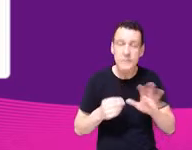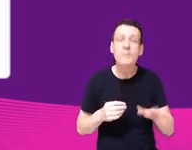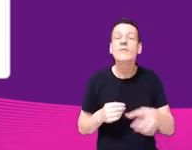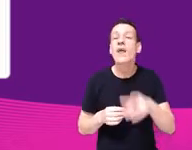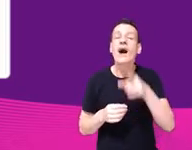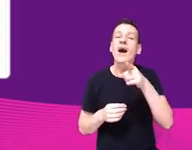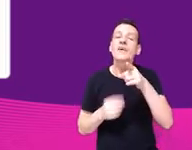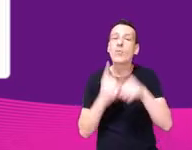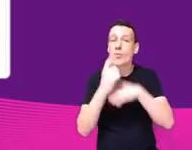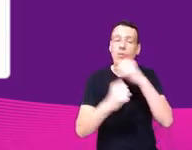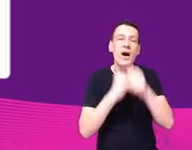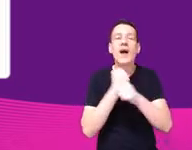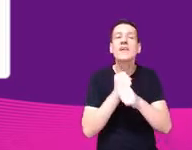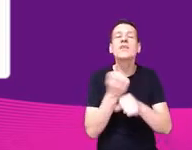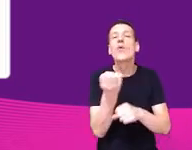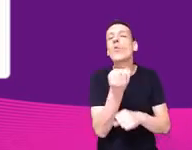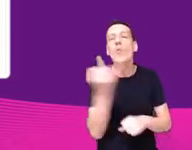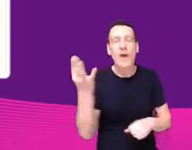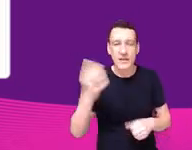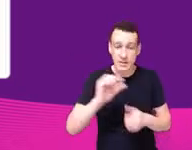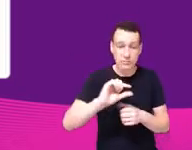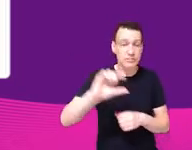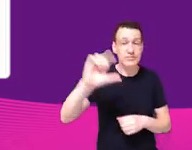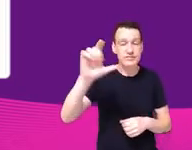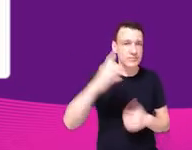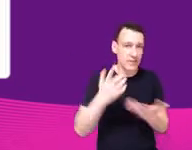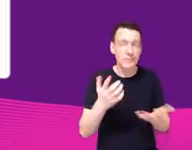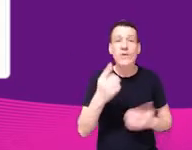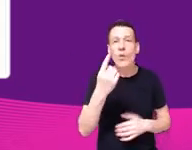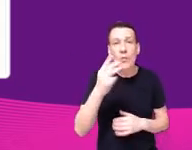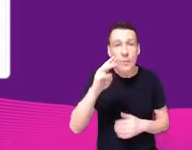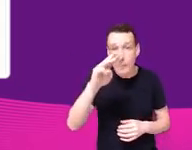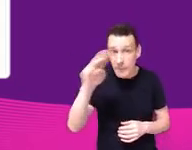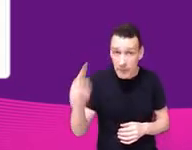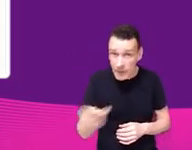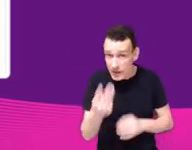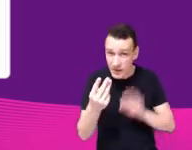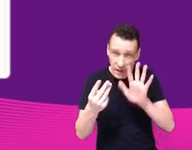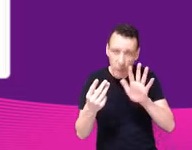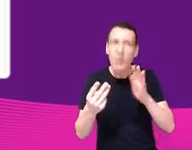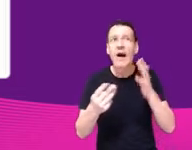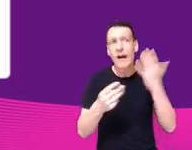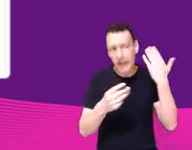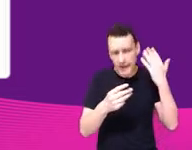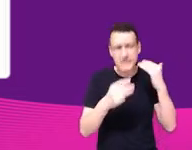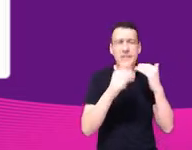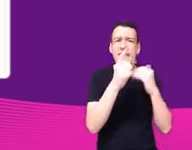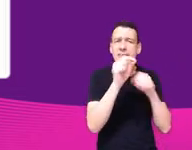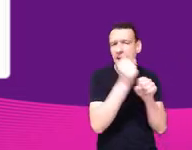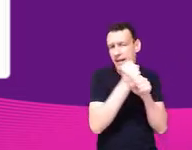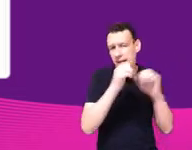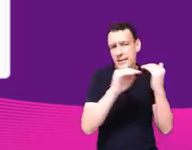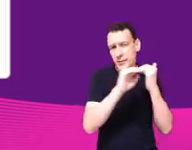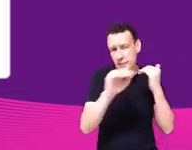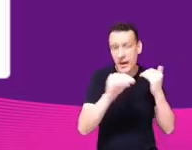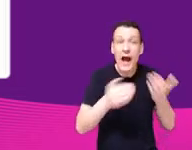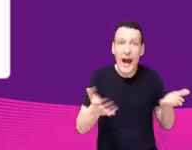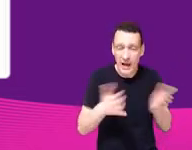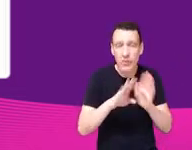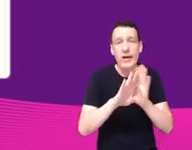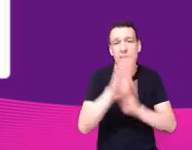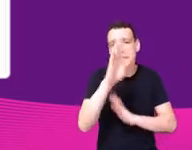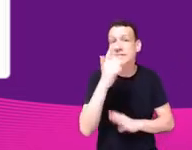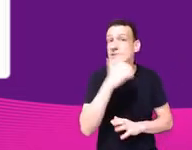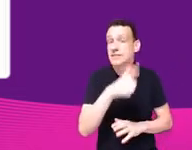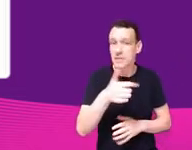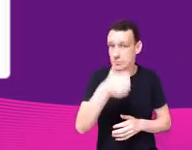ano, crescente, né? O número por milhão de habitantes, que passou estacionado aí por uns bons 10 anos e voltou a crescer, provavelmente ali em